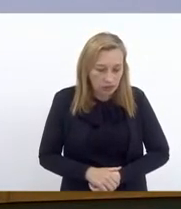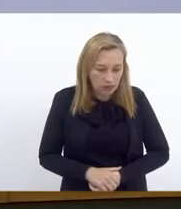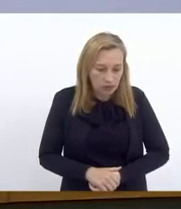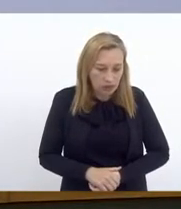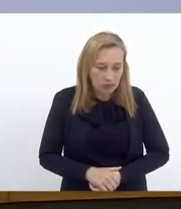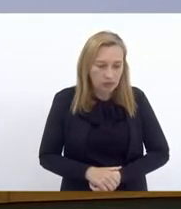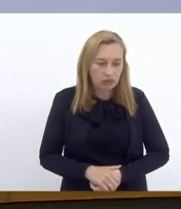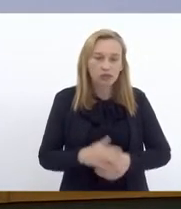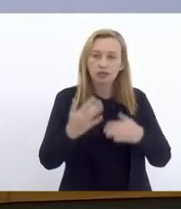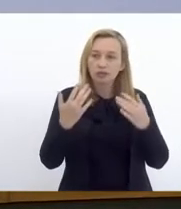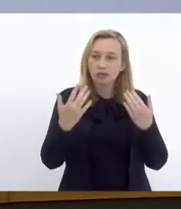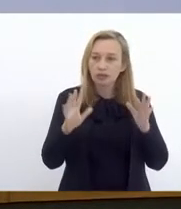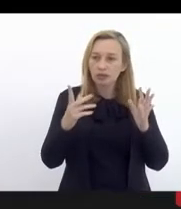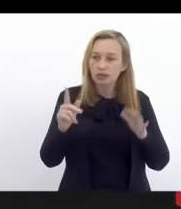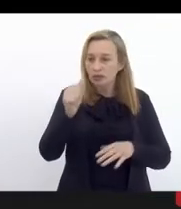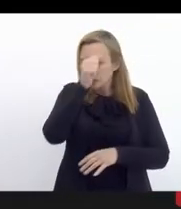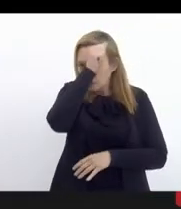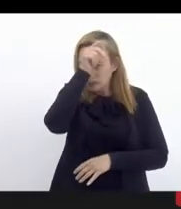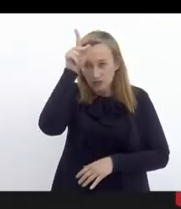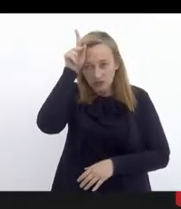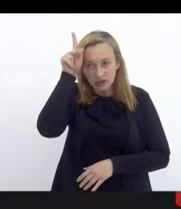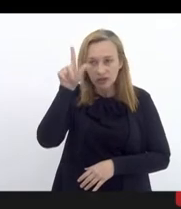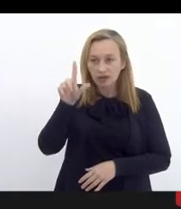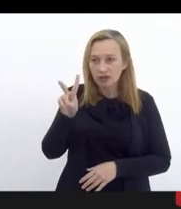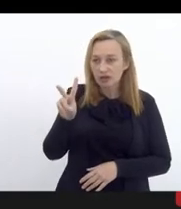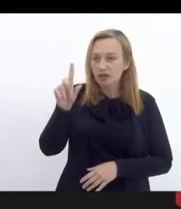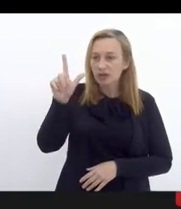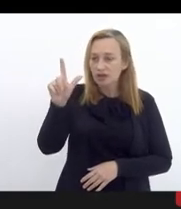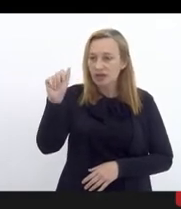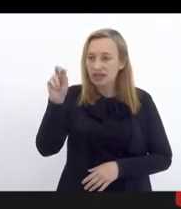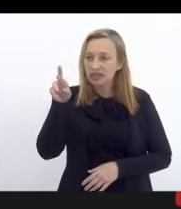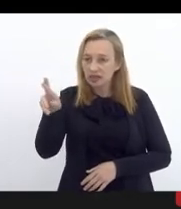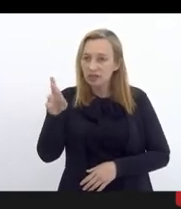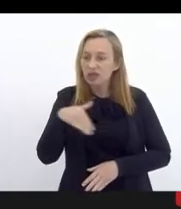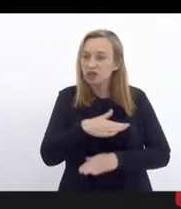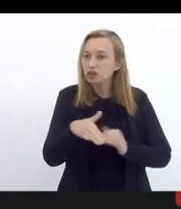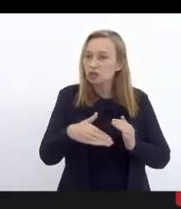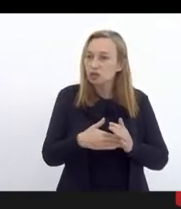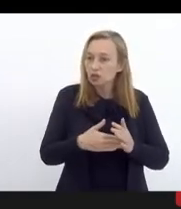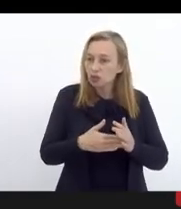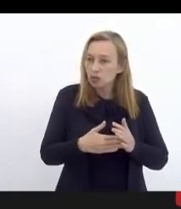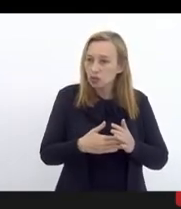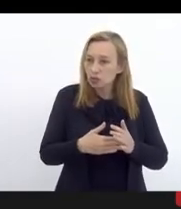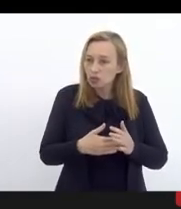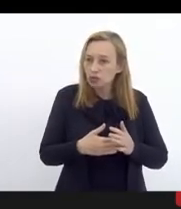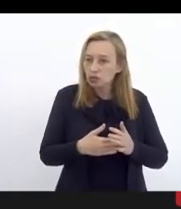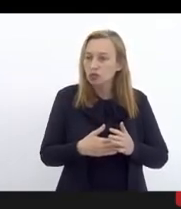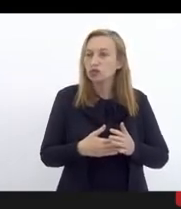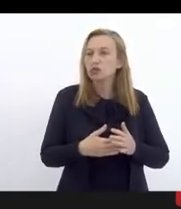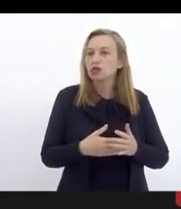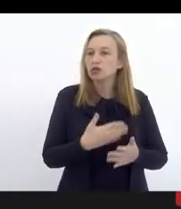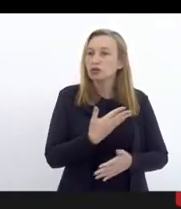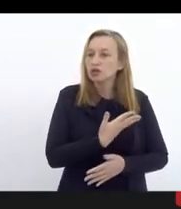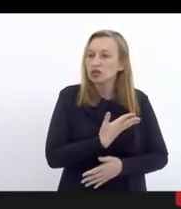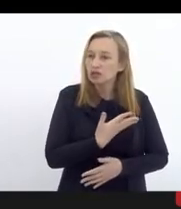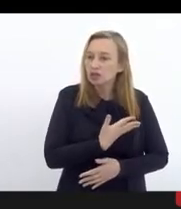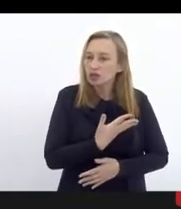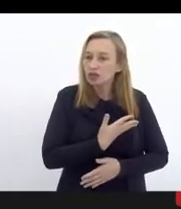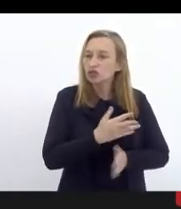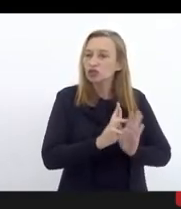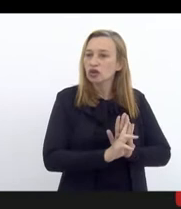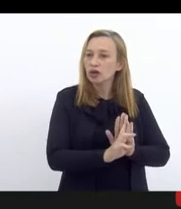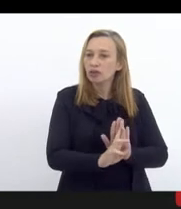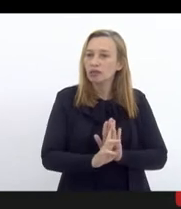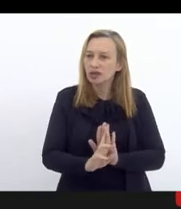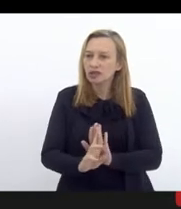Cumprimento o nosso prefeito Vladimir Garotinho, a todos os companheiros das demais entidades de representação